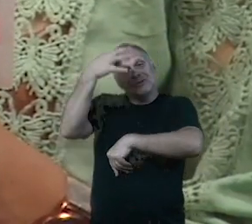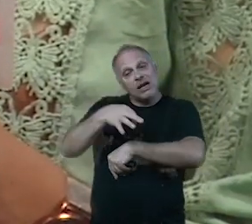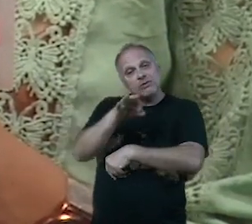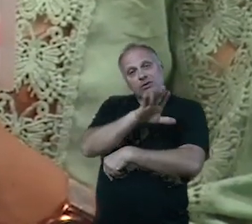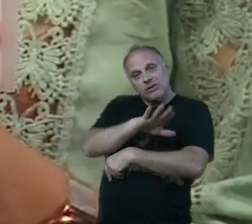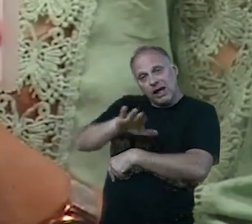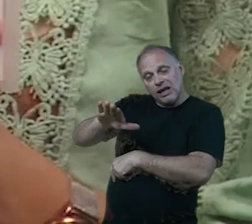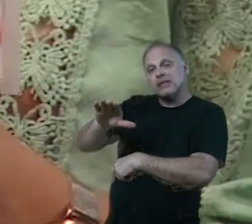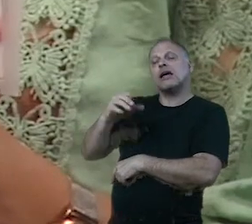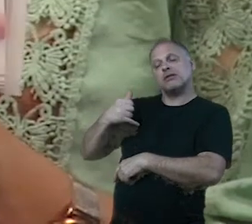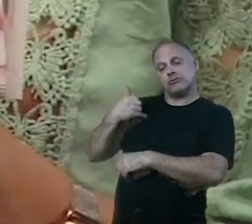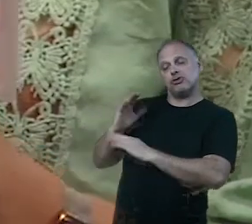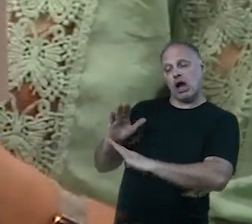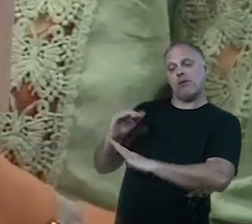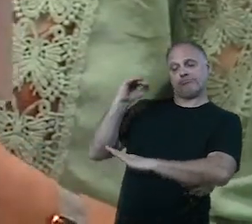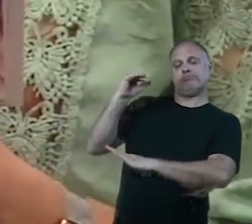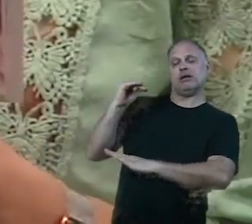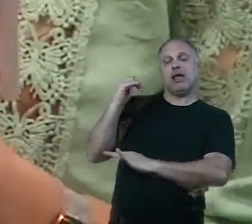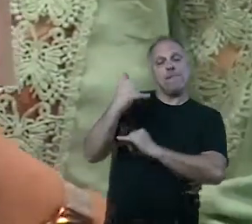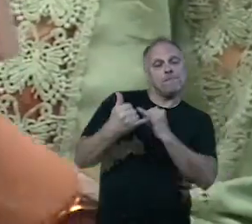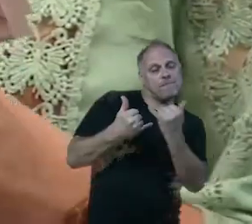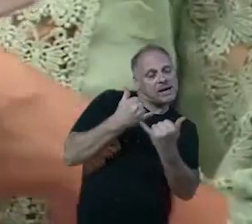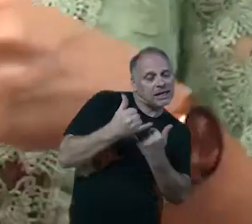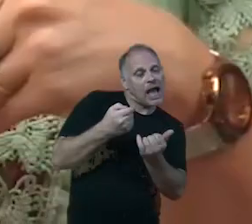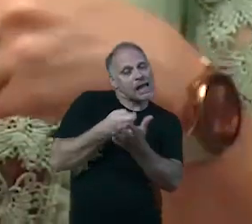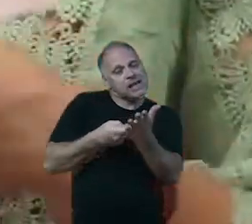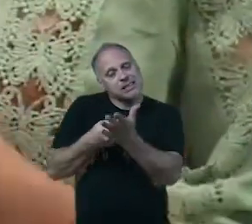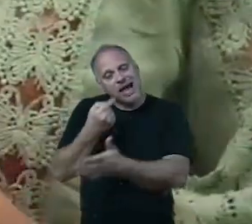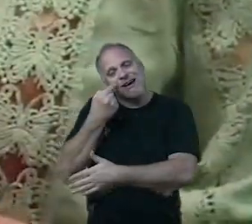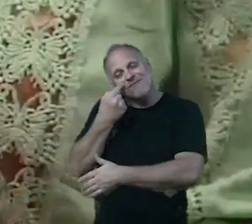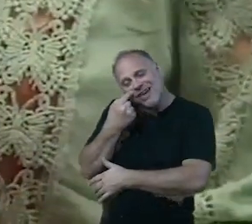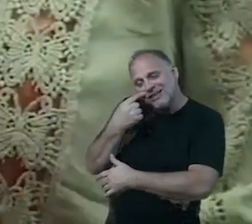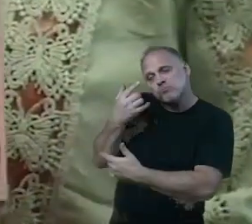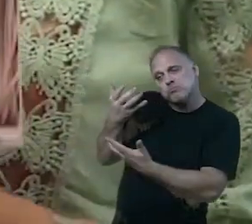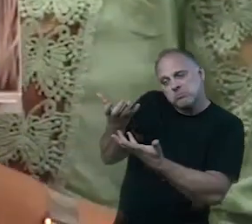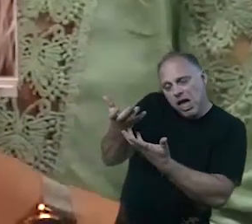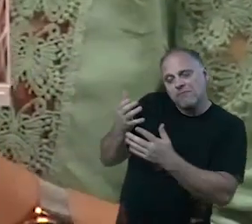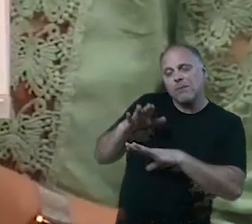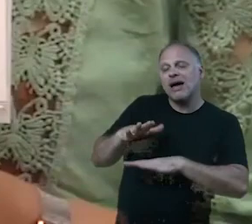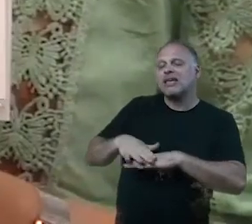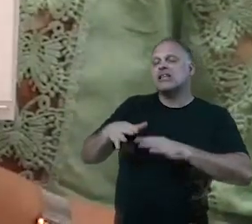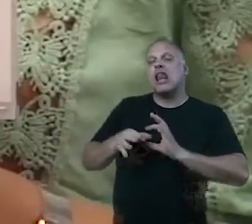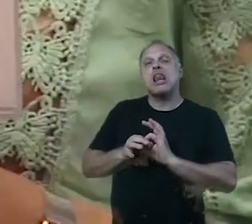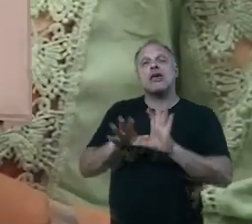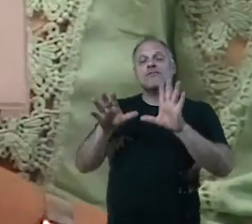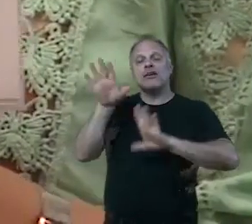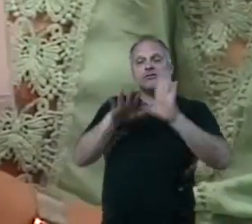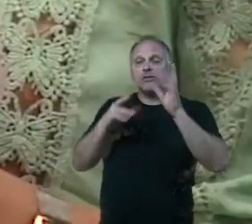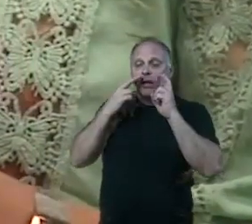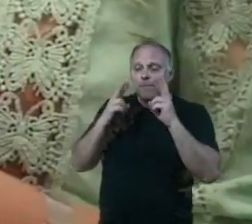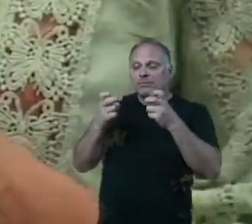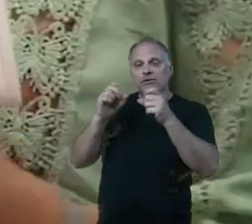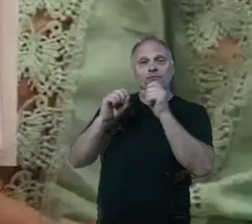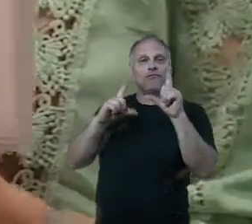né? Para daí brincar com essa criança, tentar deixar ela o mais confortável possível e, às vezes, nem perceber que ela